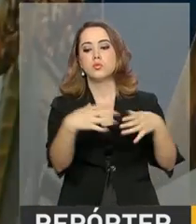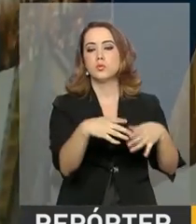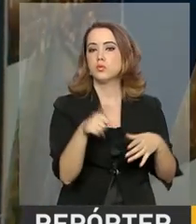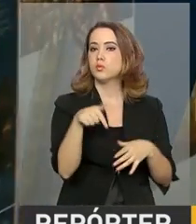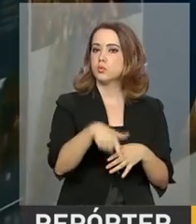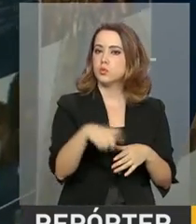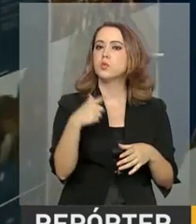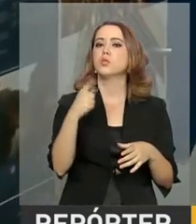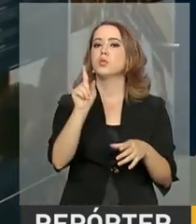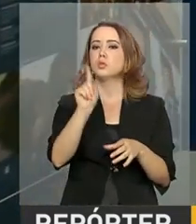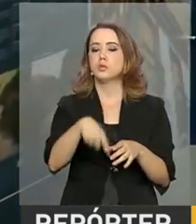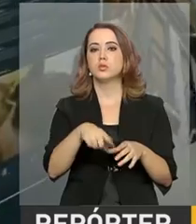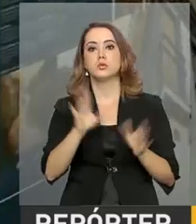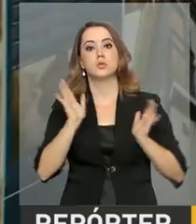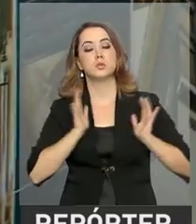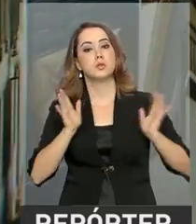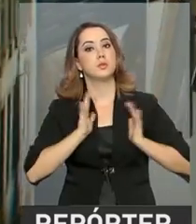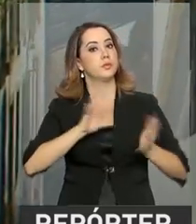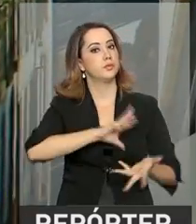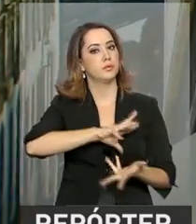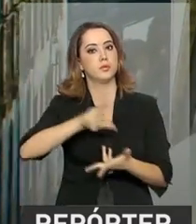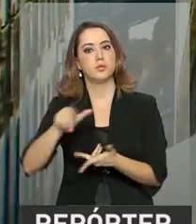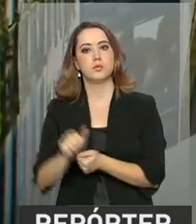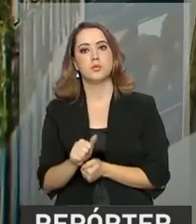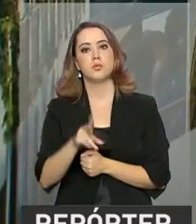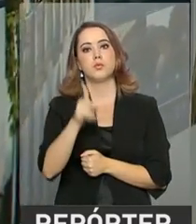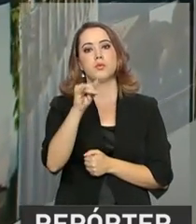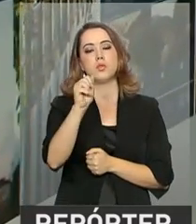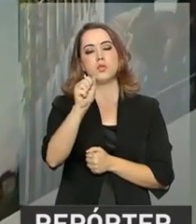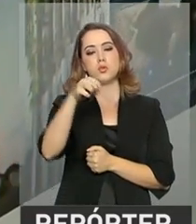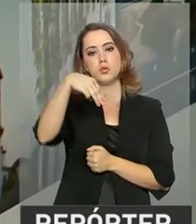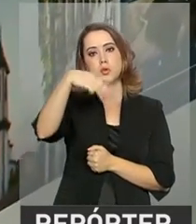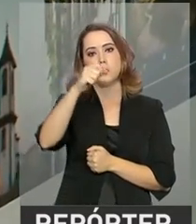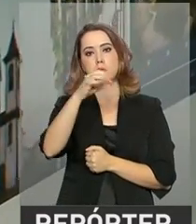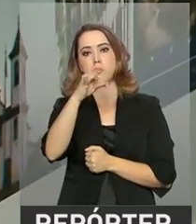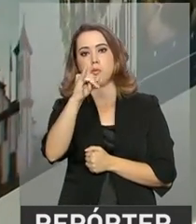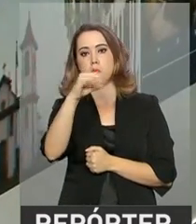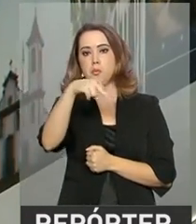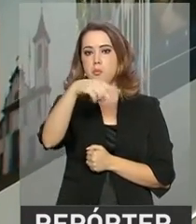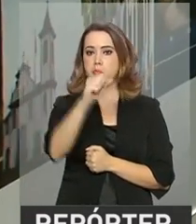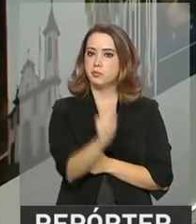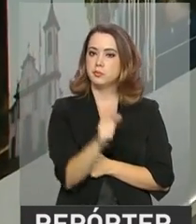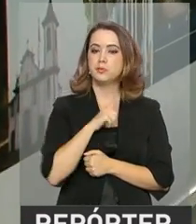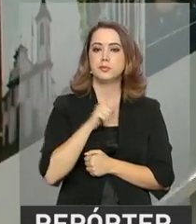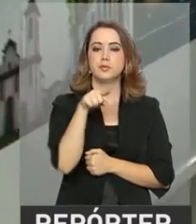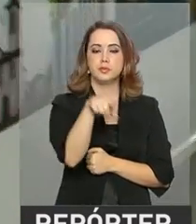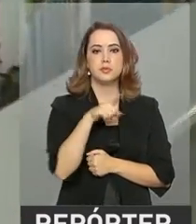da humanidade. Um deles é Diamantina. E além de conferir fotos